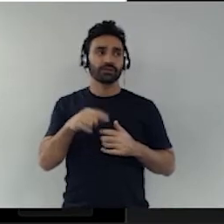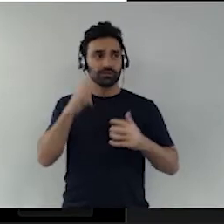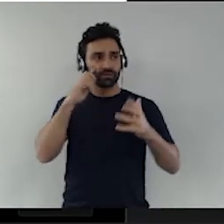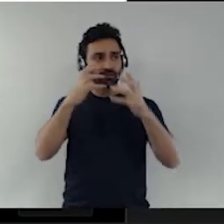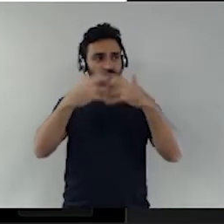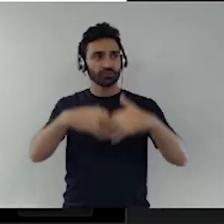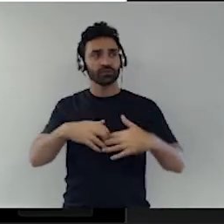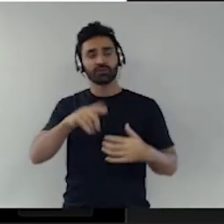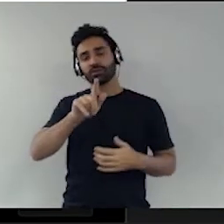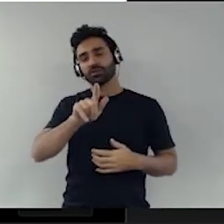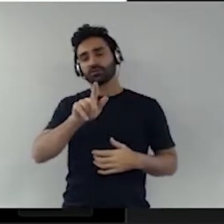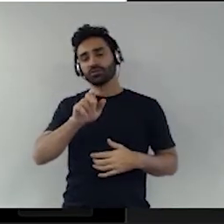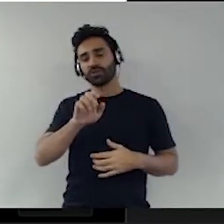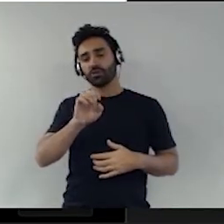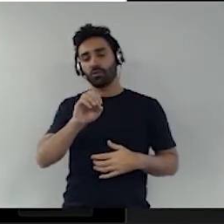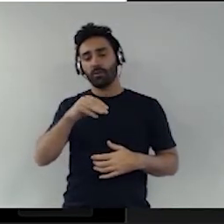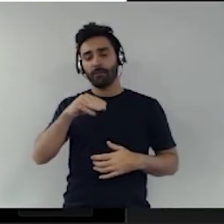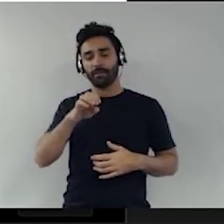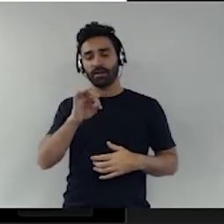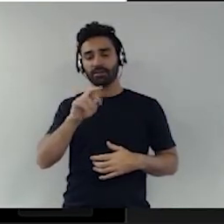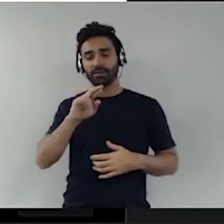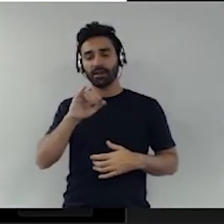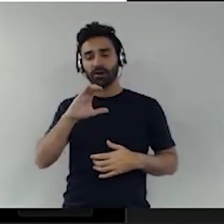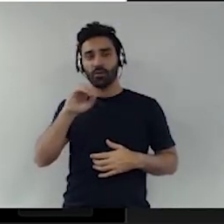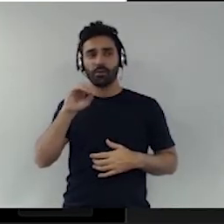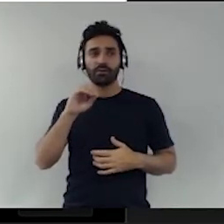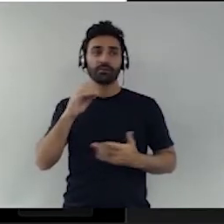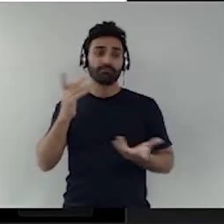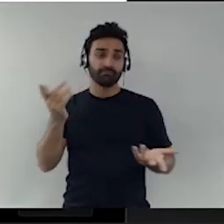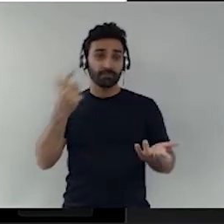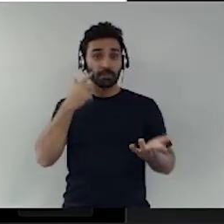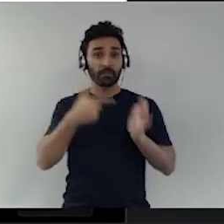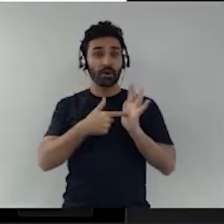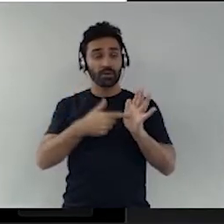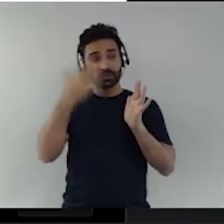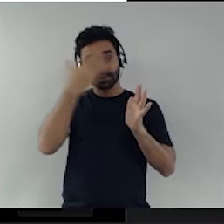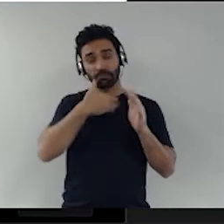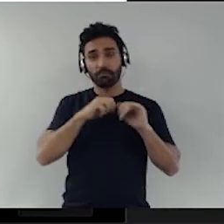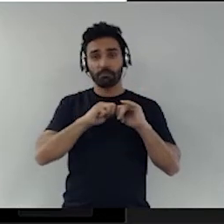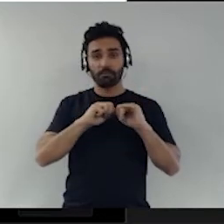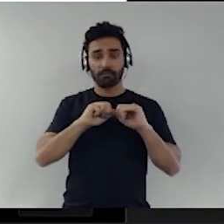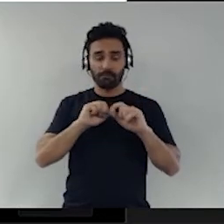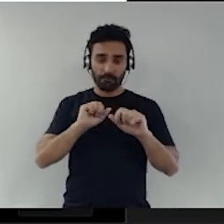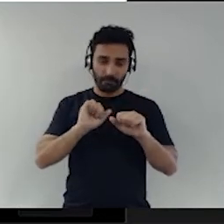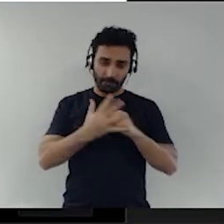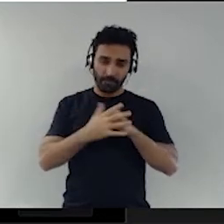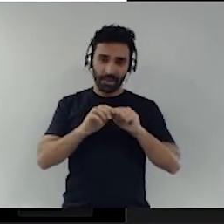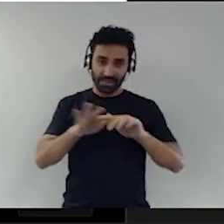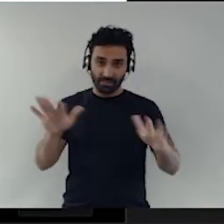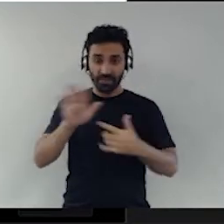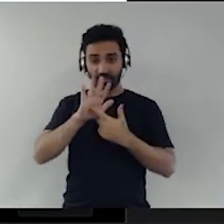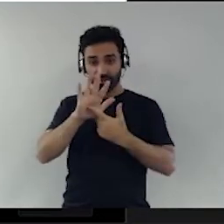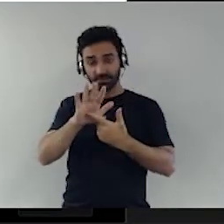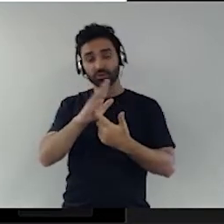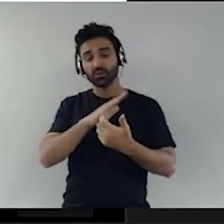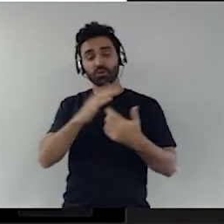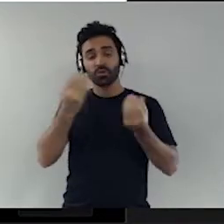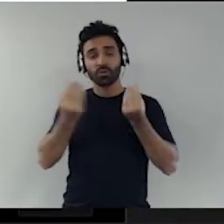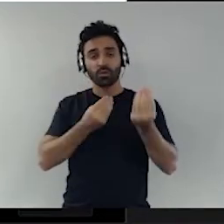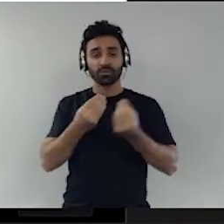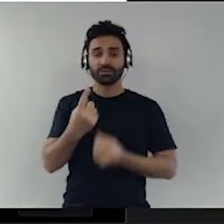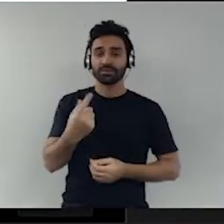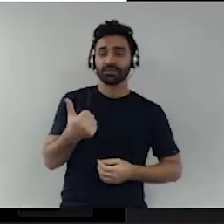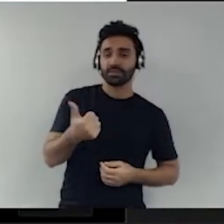O que a gente percebeu geometricamente? Que a pandemia sinalizou seu começo lá em 17